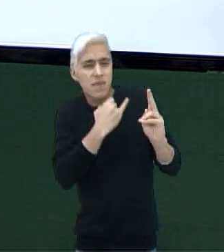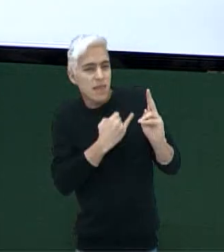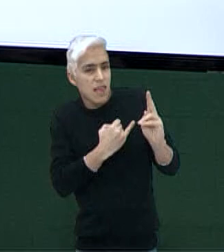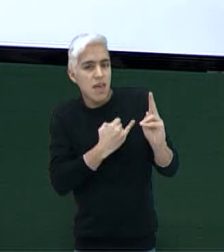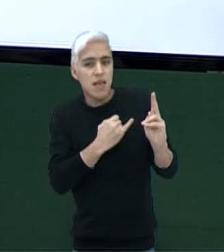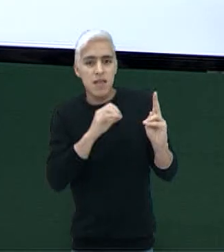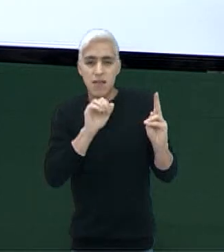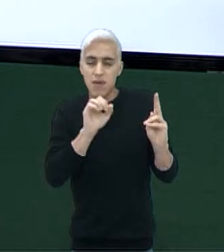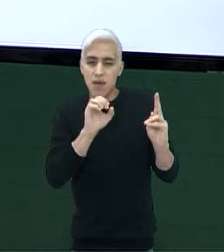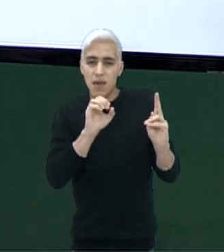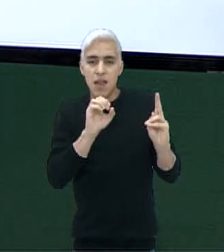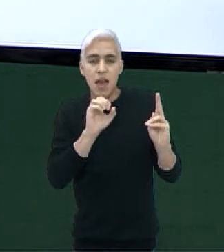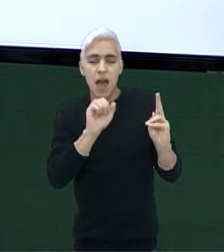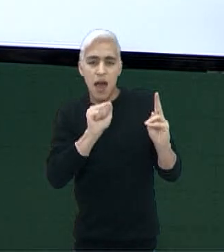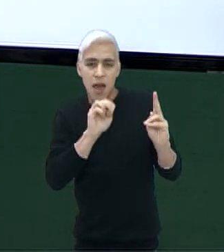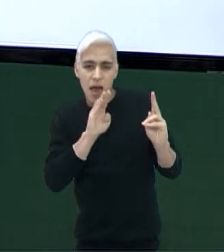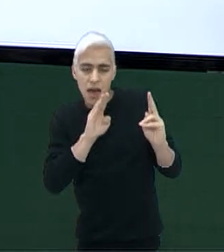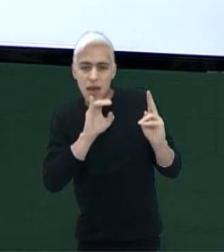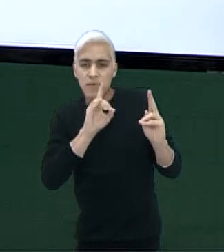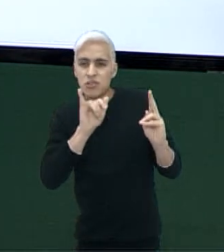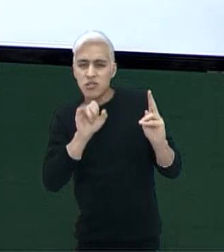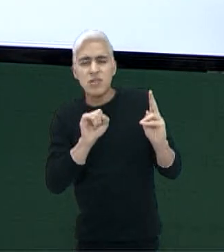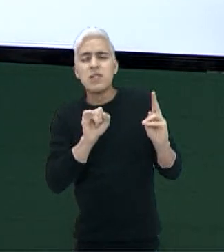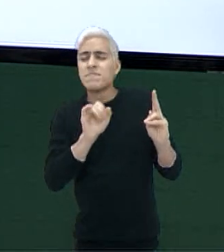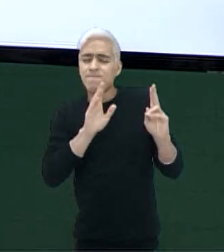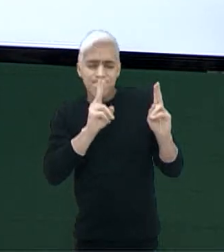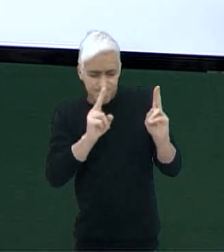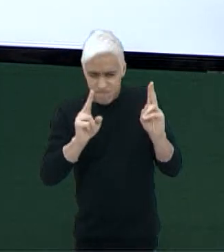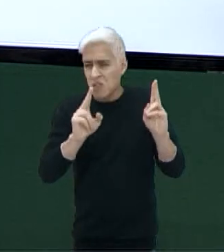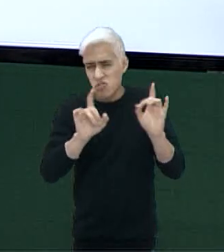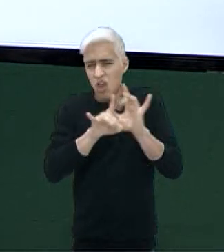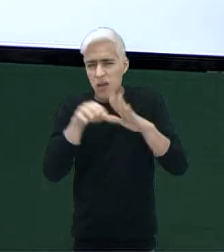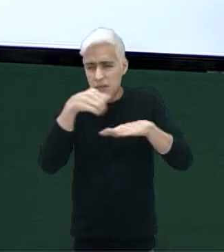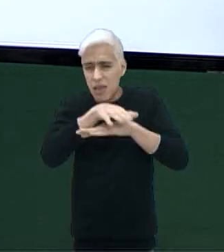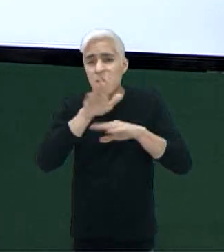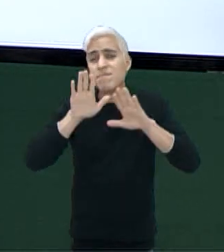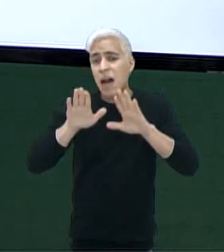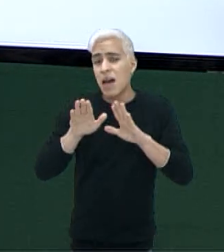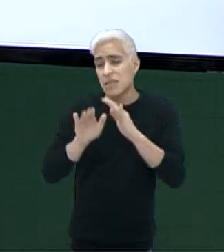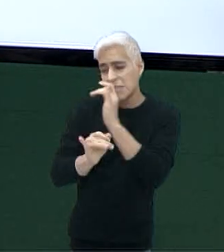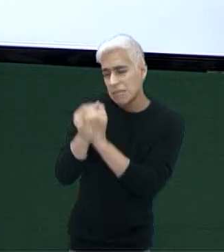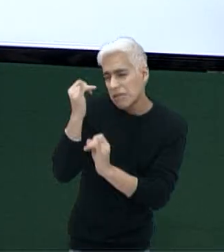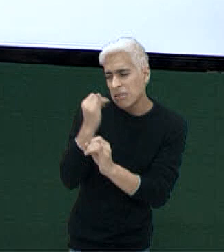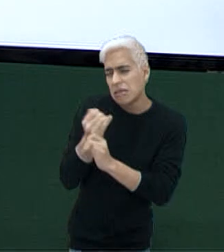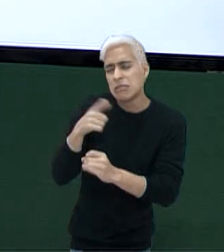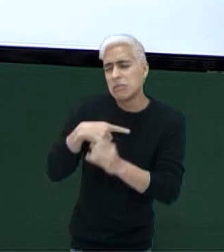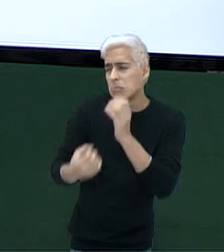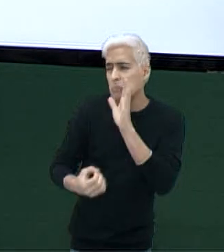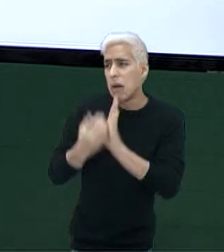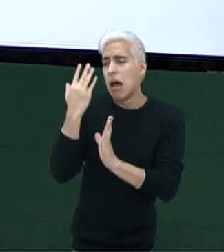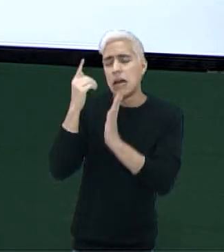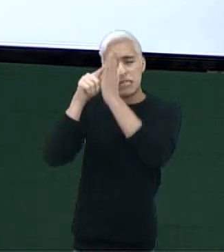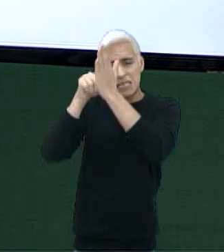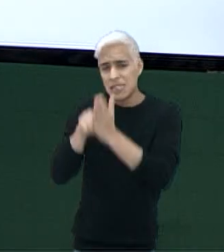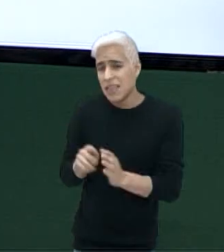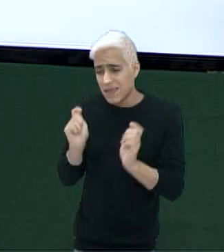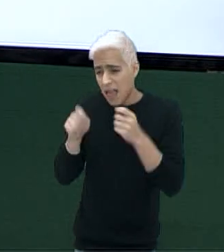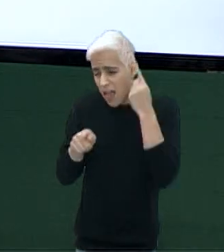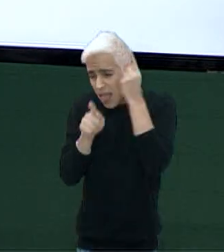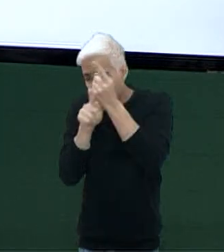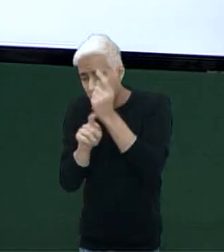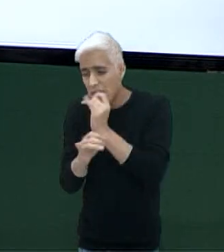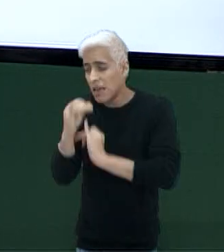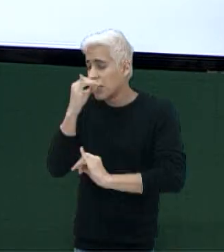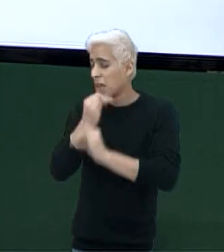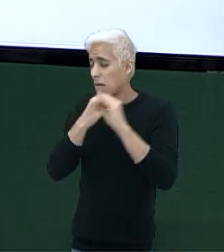Do Abdias. Você vai encontrar na internet muitos outros trechos da vida dele, documentário. Vale a pena